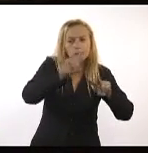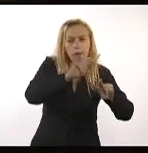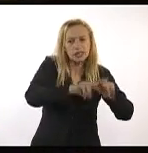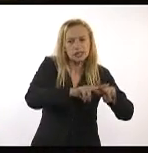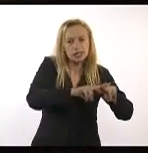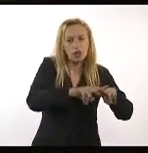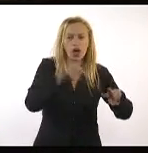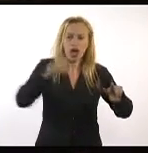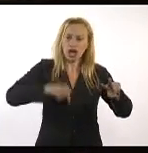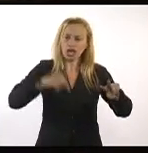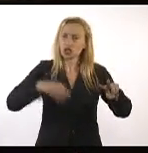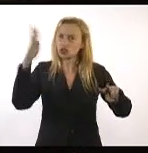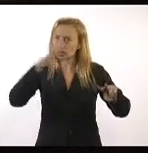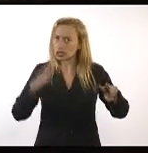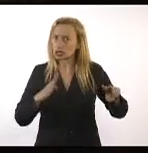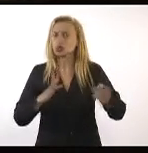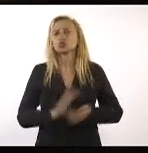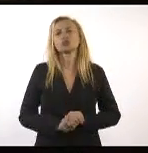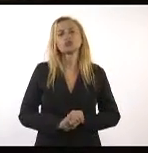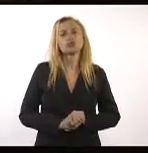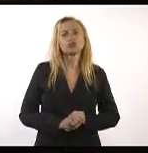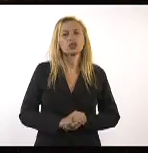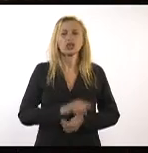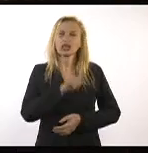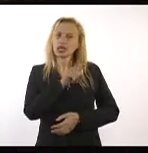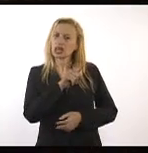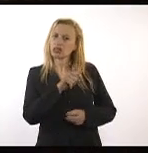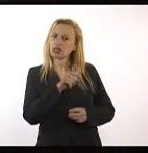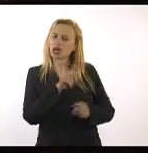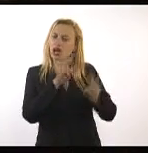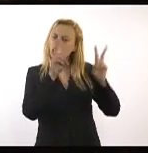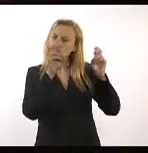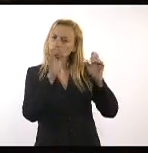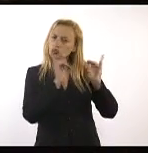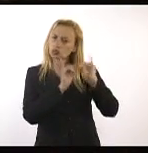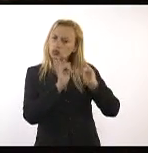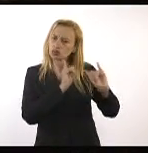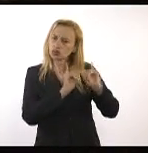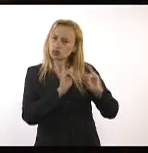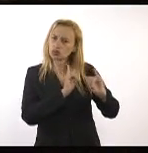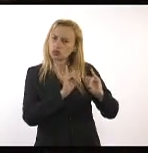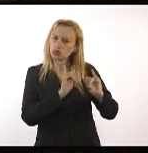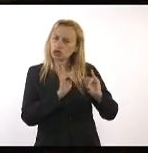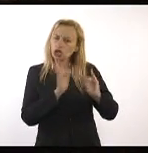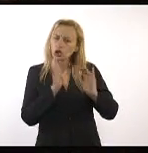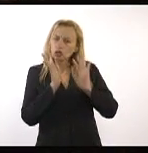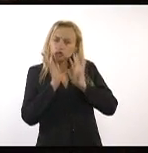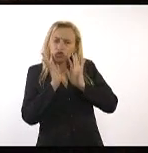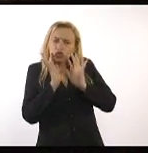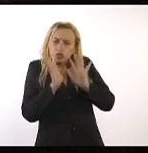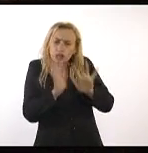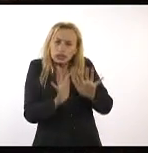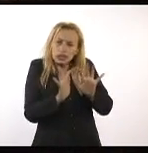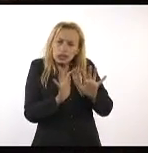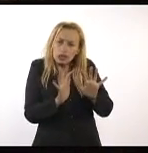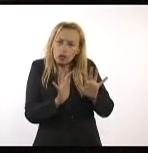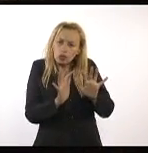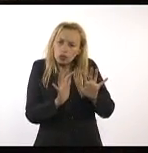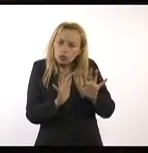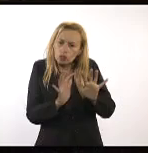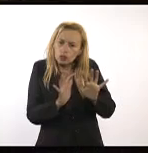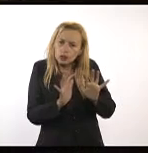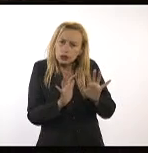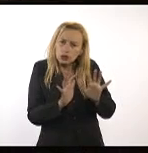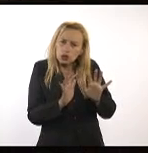aqui no brasil e naquela matéria é algo chamou muito a atenção